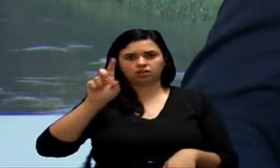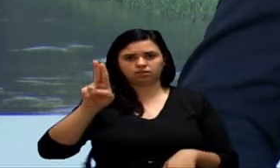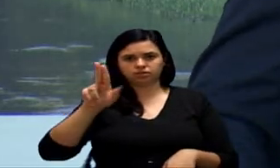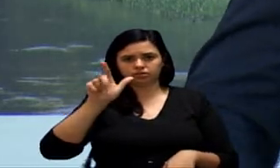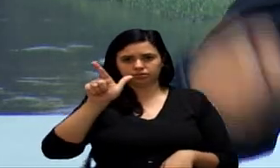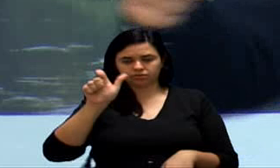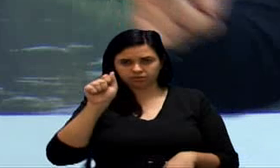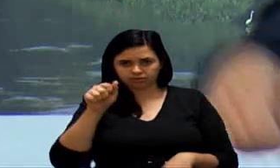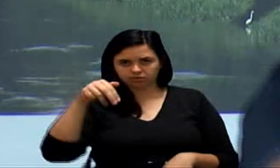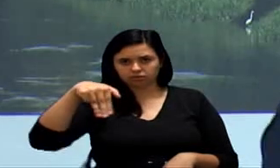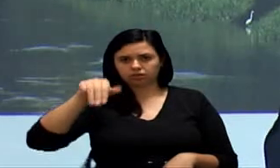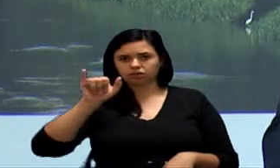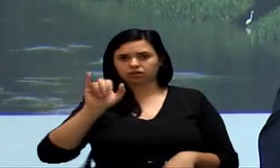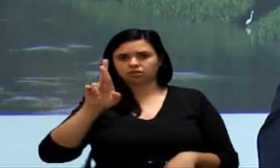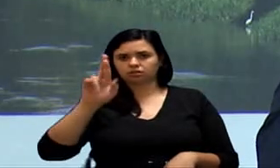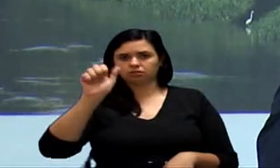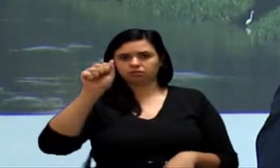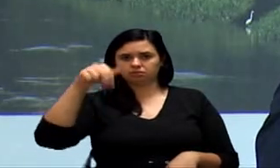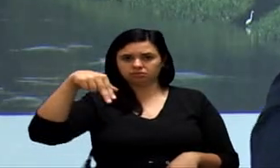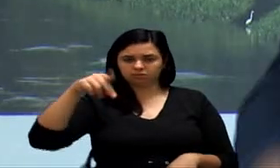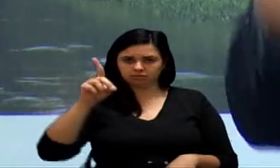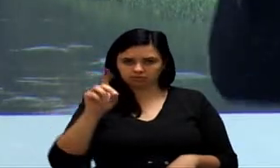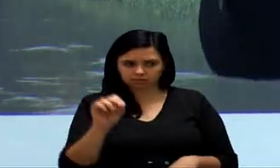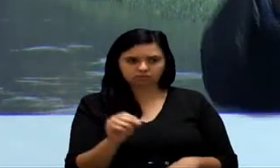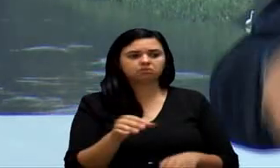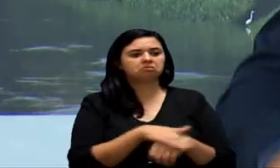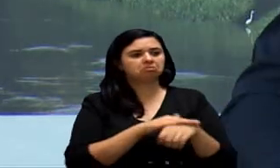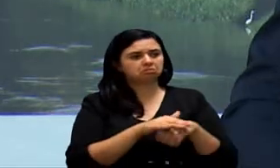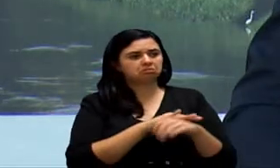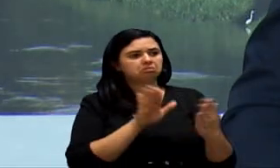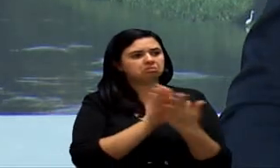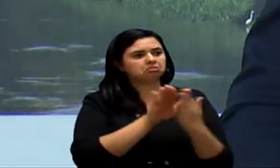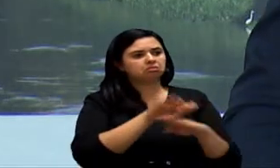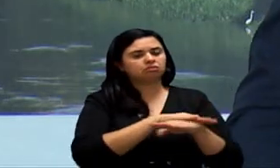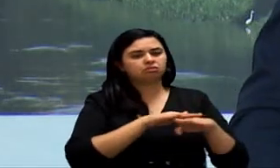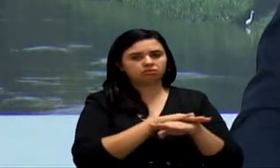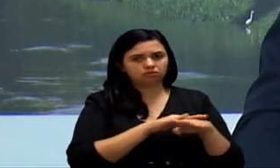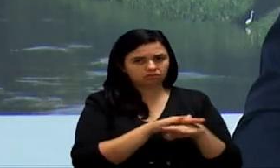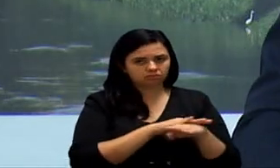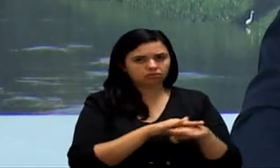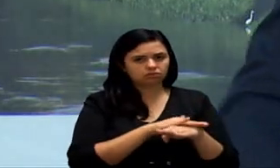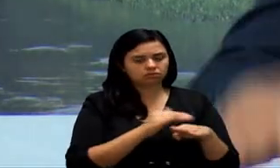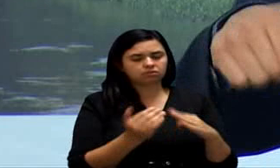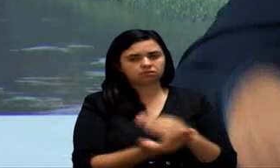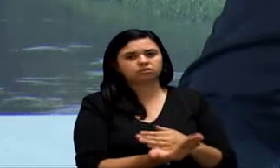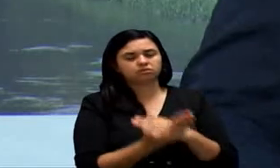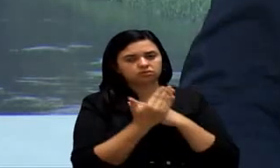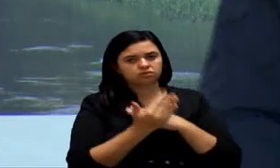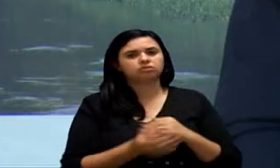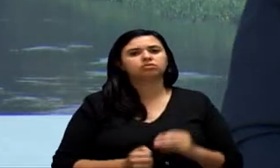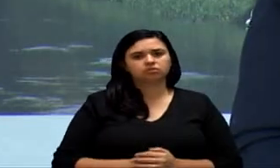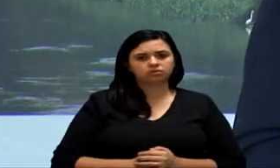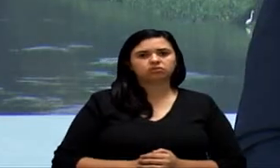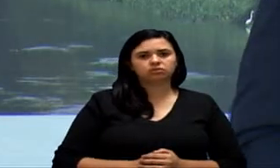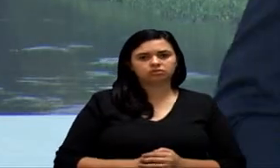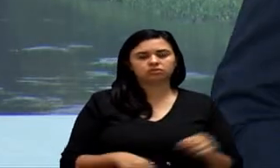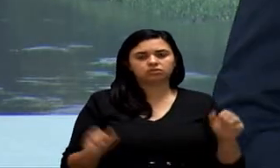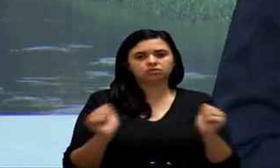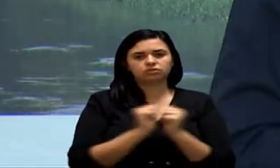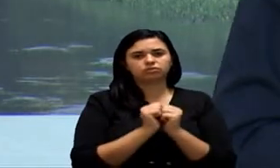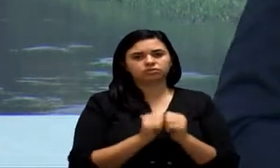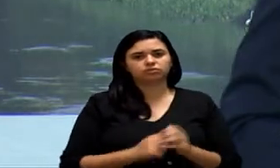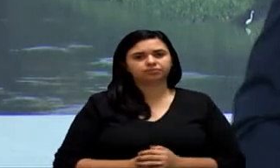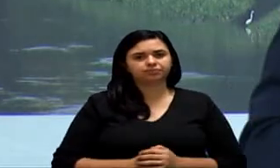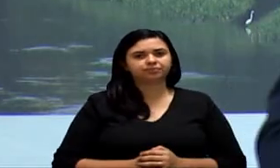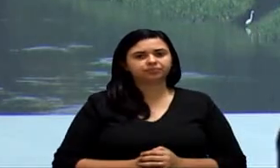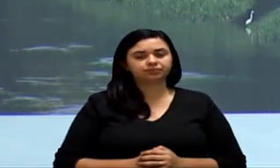caminhoneiros. Falou, bora compartilhar, Péricles, bora ajudar o Vitão nesse projeto? Ficou comigo lá, Sula. Mas agora